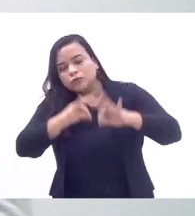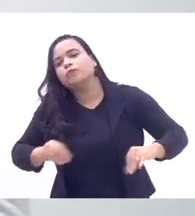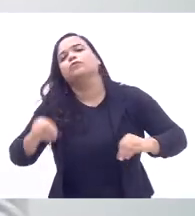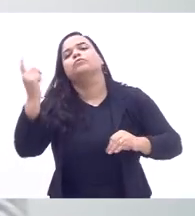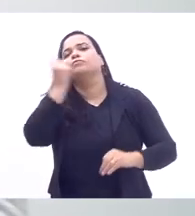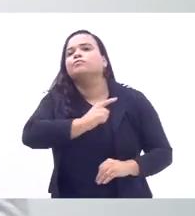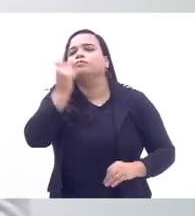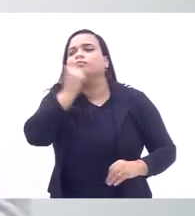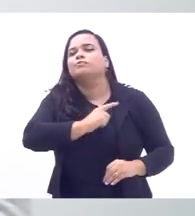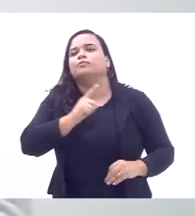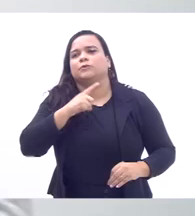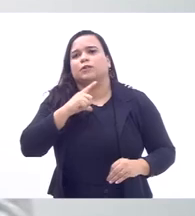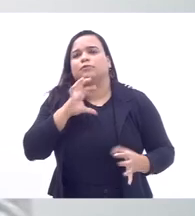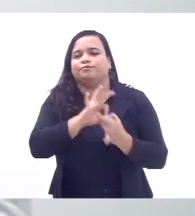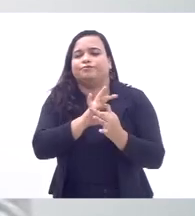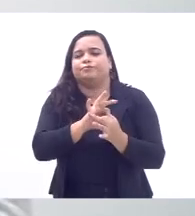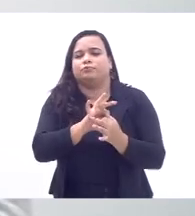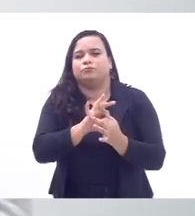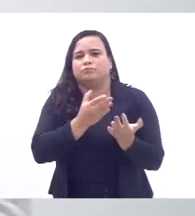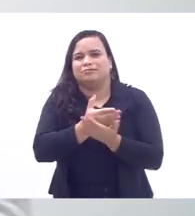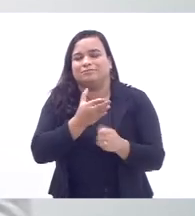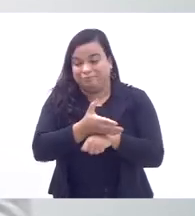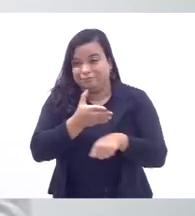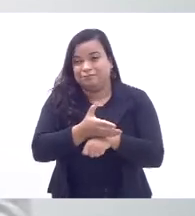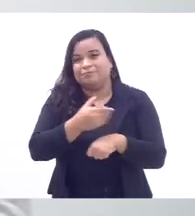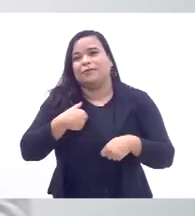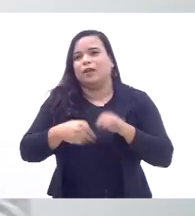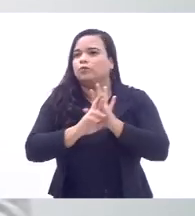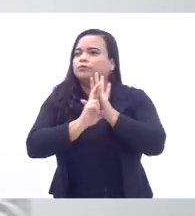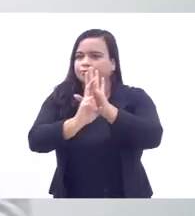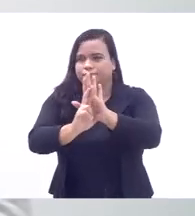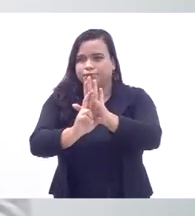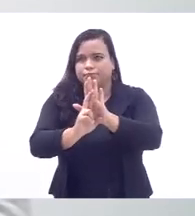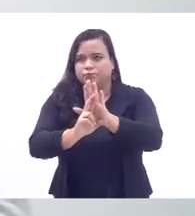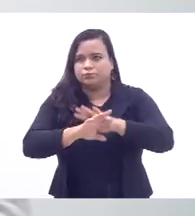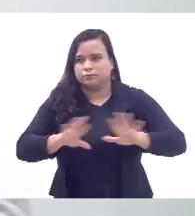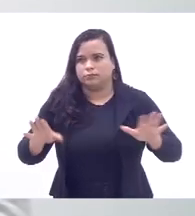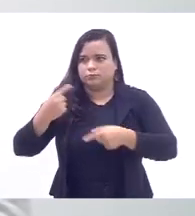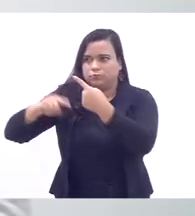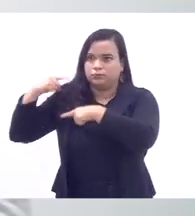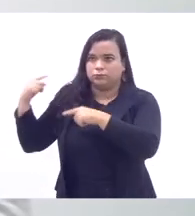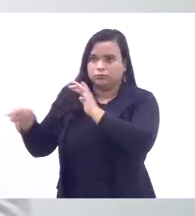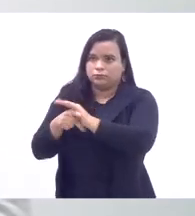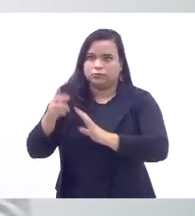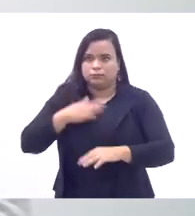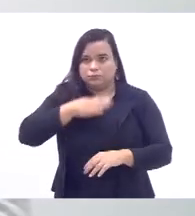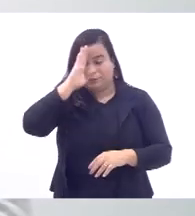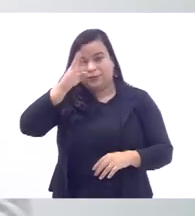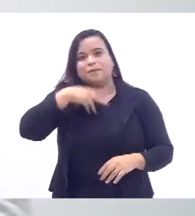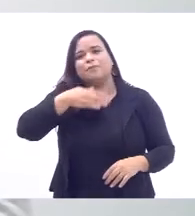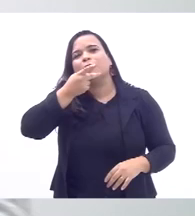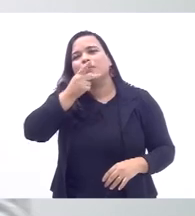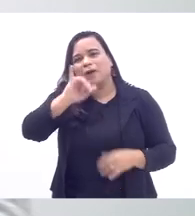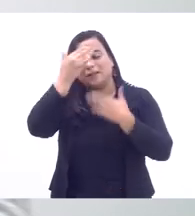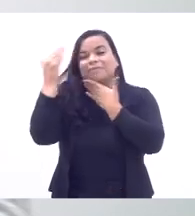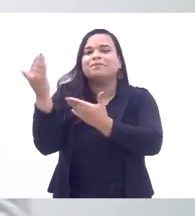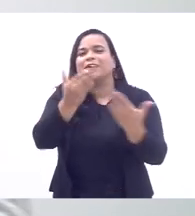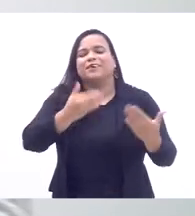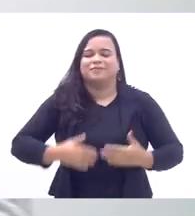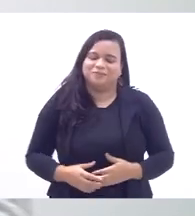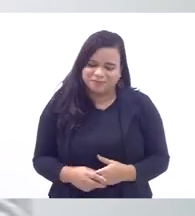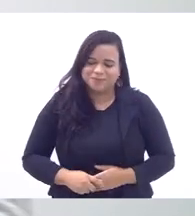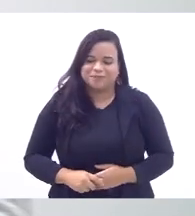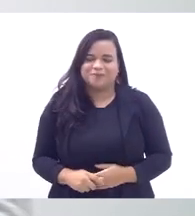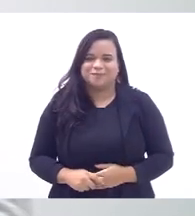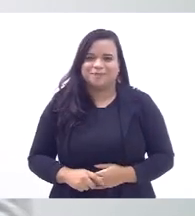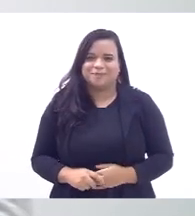tem uma pegada nisso. É, e eu estou aqui apenas representando os meus ancestrais, principalmente meu pai. Obrigado é, a todo